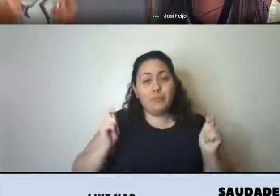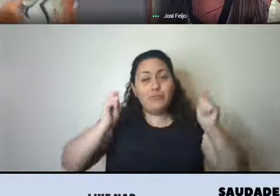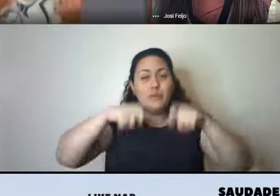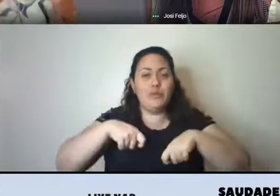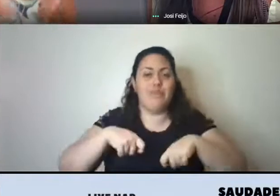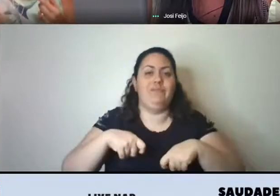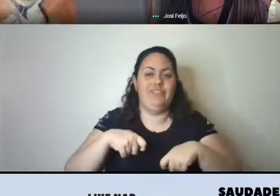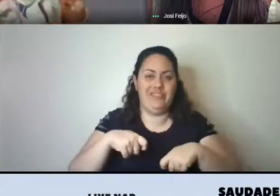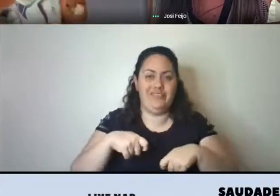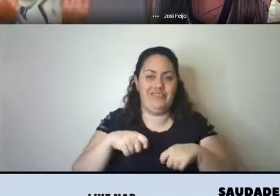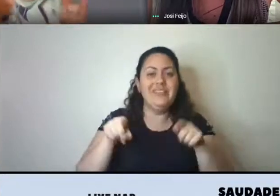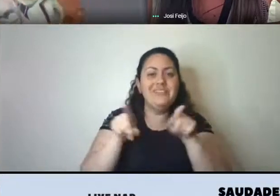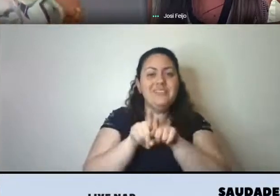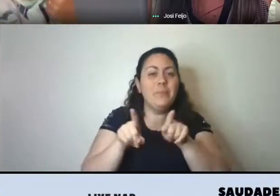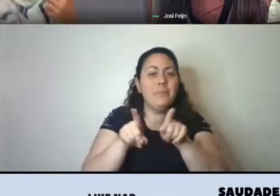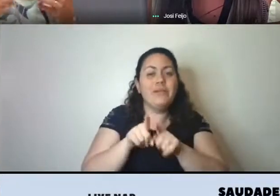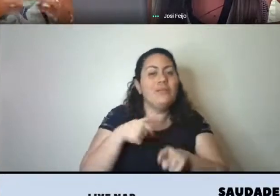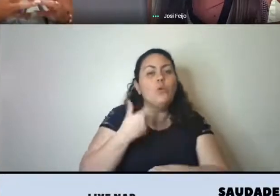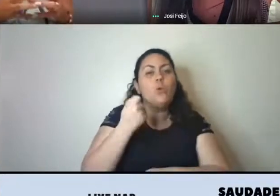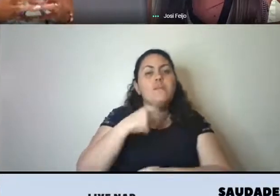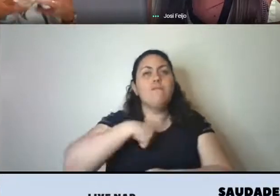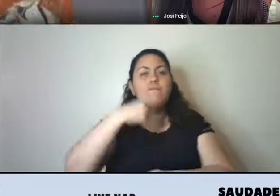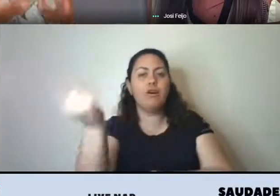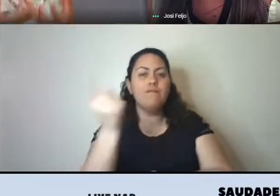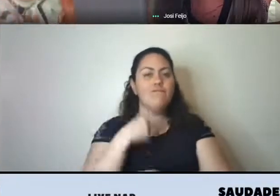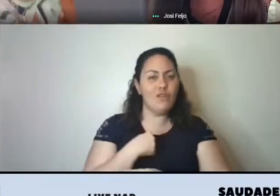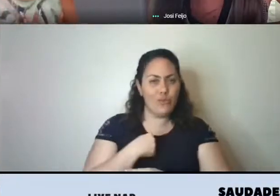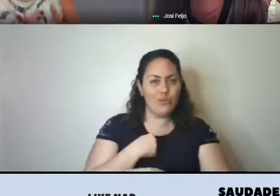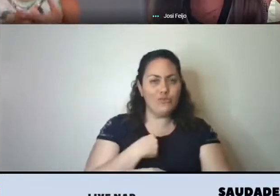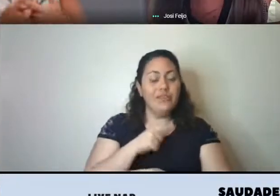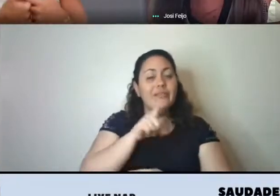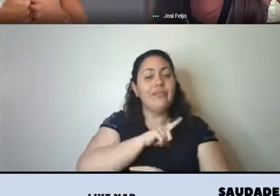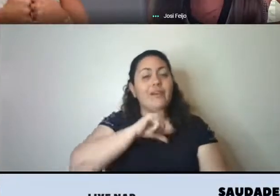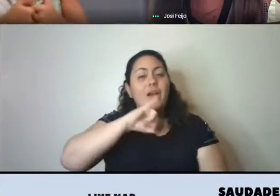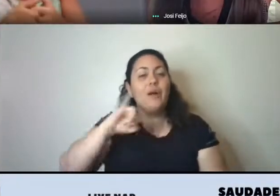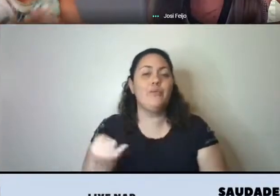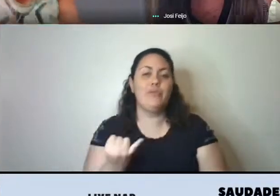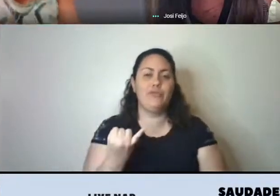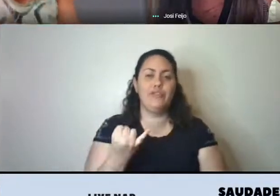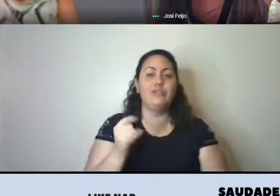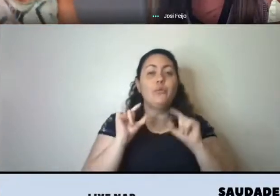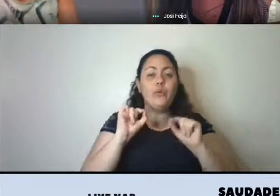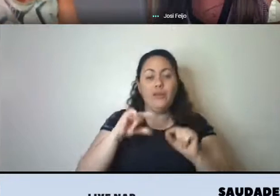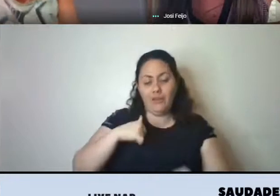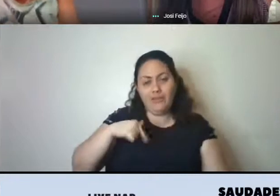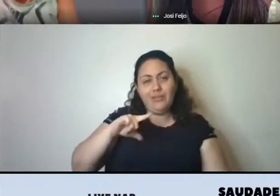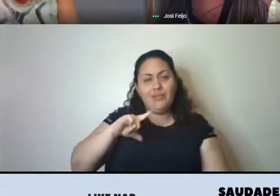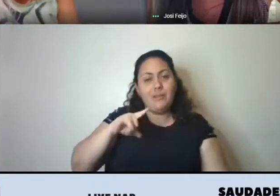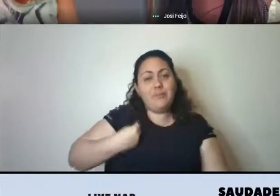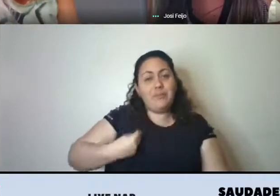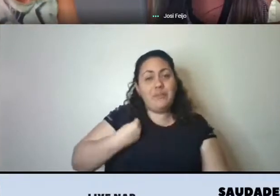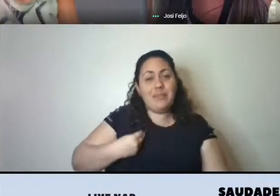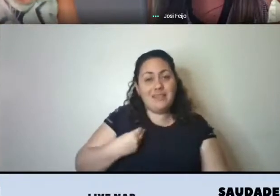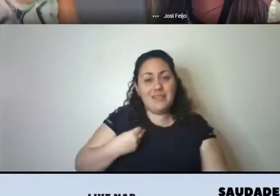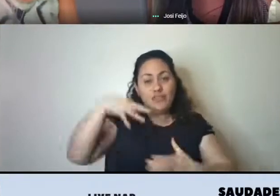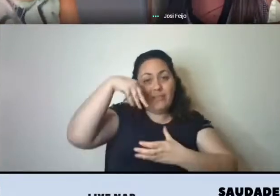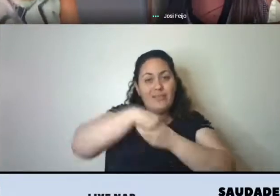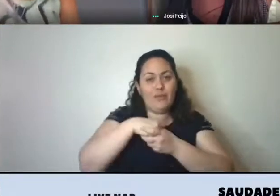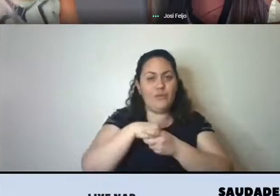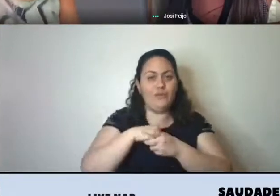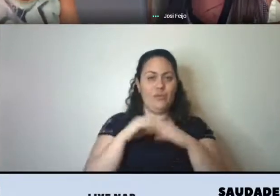inclusive pelo não deslocamento, né? A possibilidade de estar mais presente nos momentos,